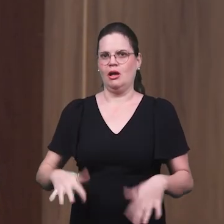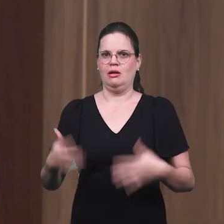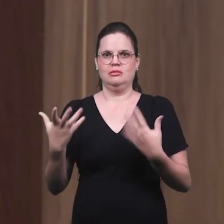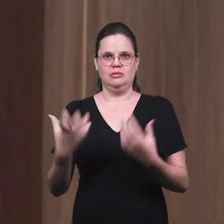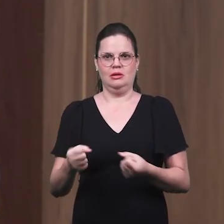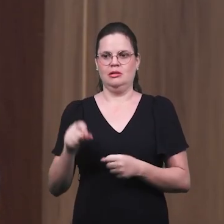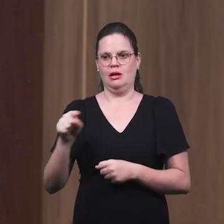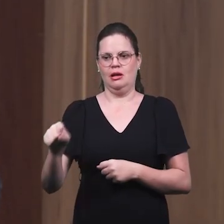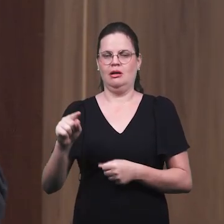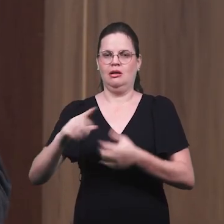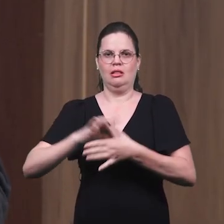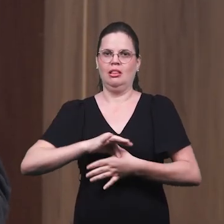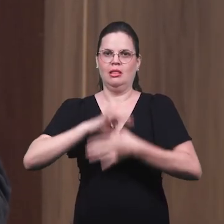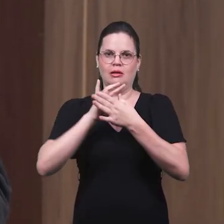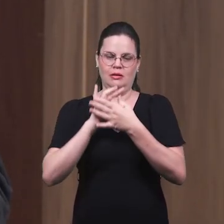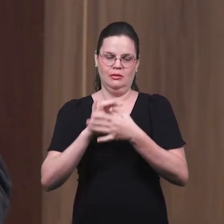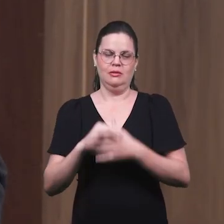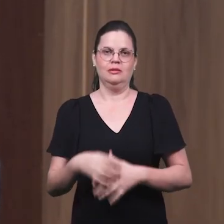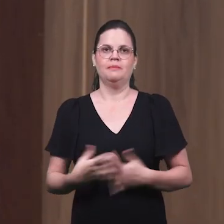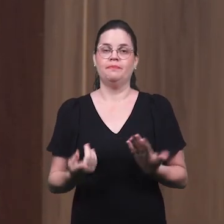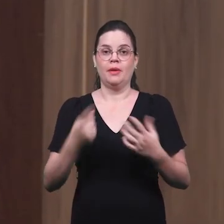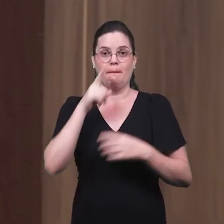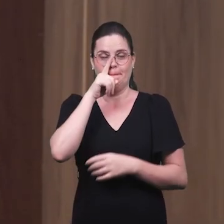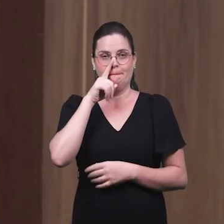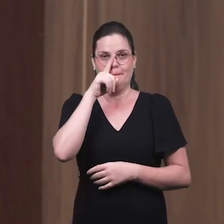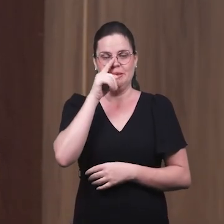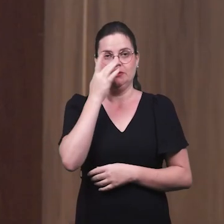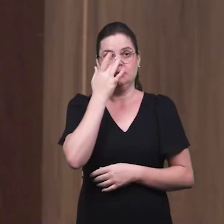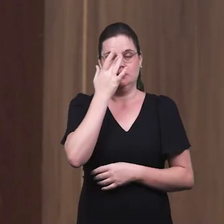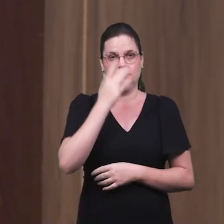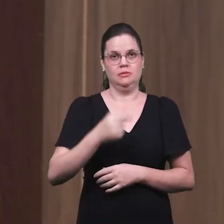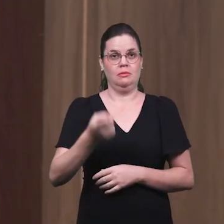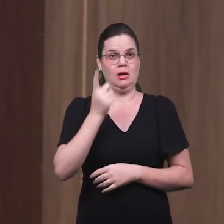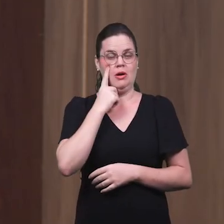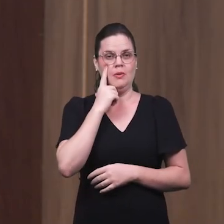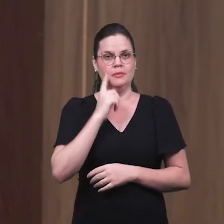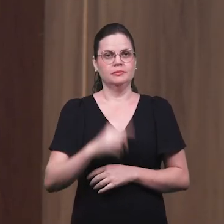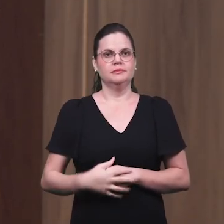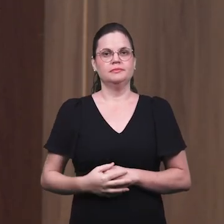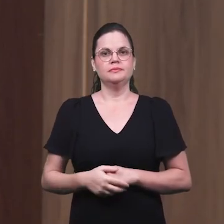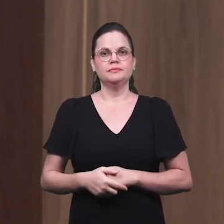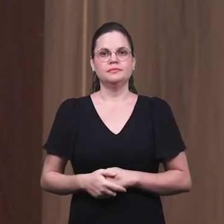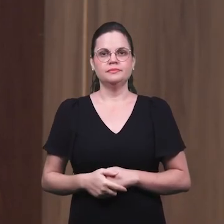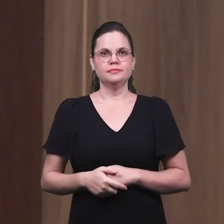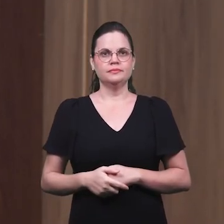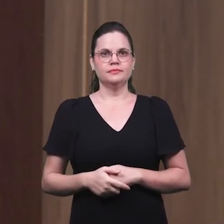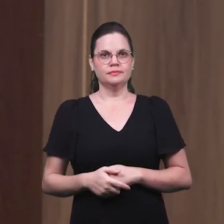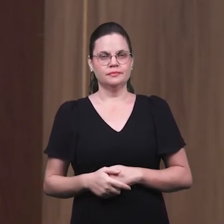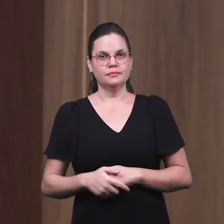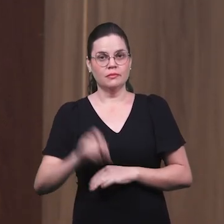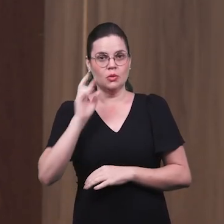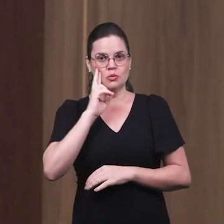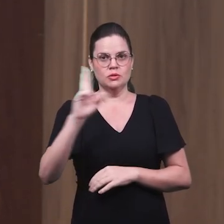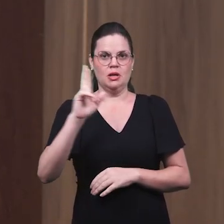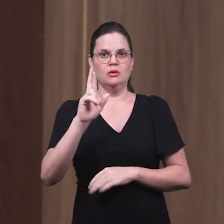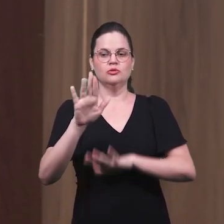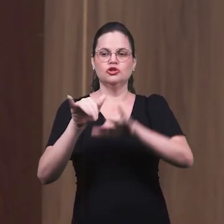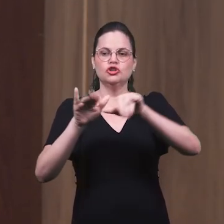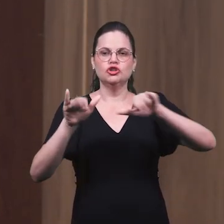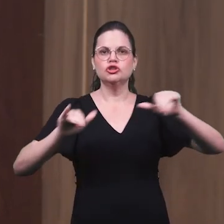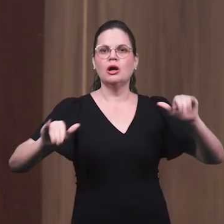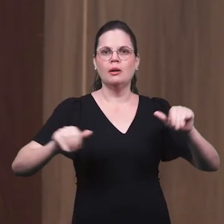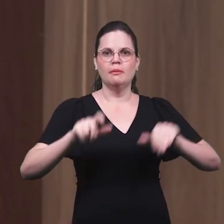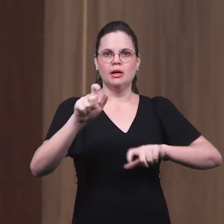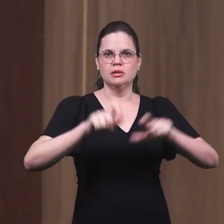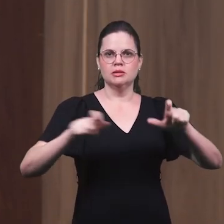oposição do líder. Então, isso é muito perigoso, porque, veja, o Senhor levanta as pessoas para estar à